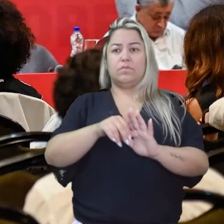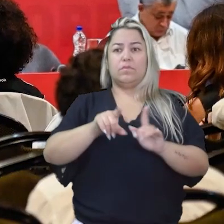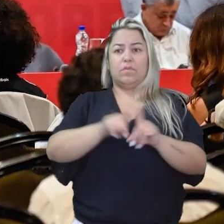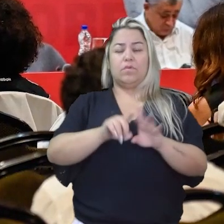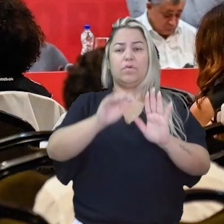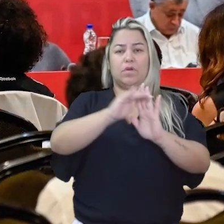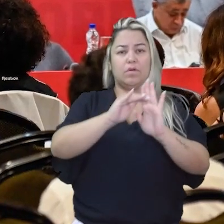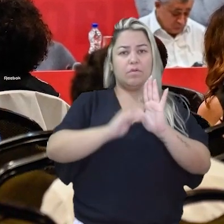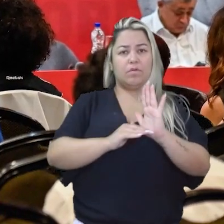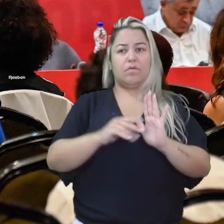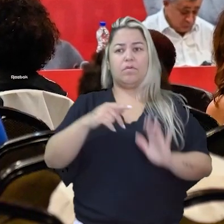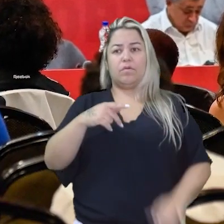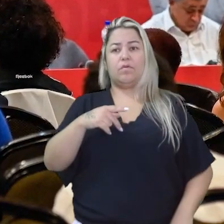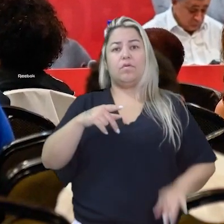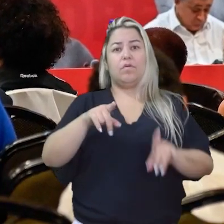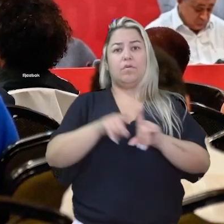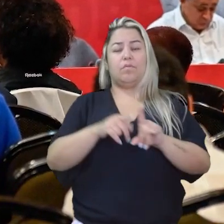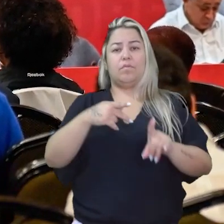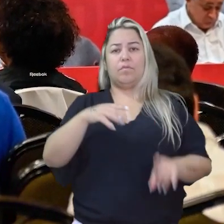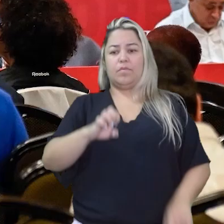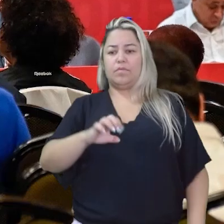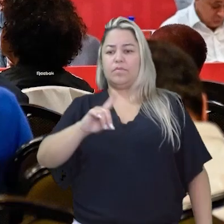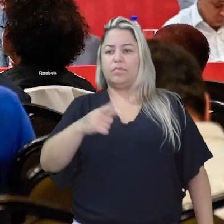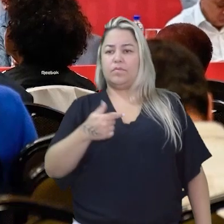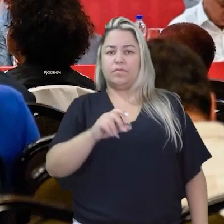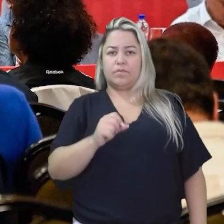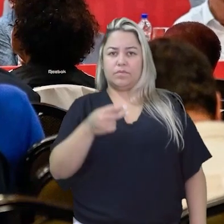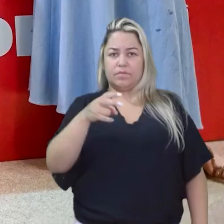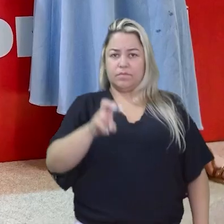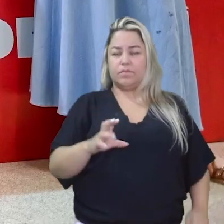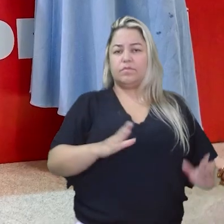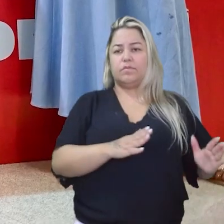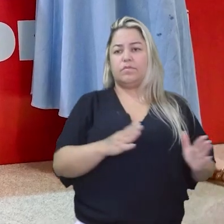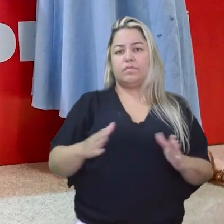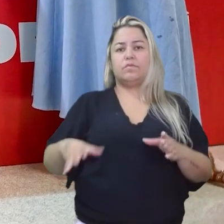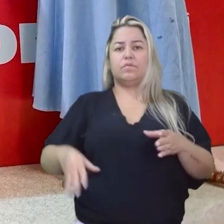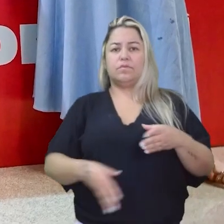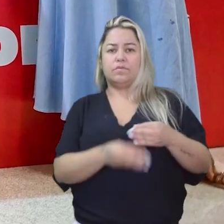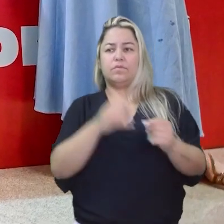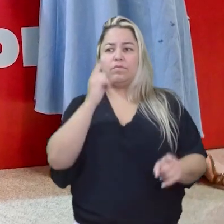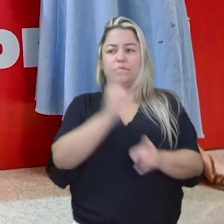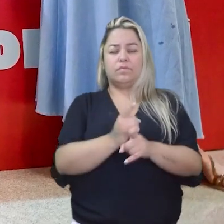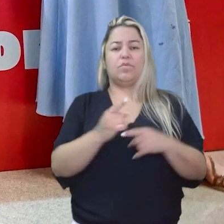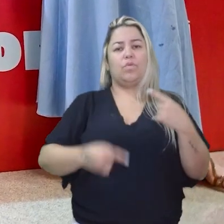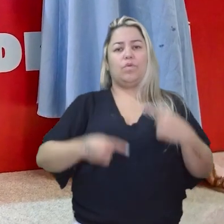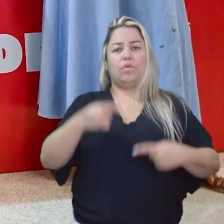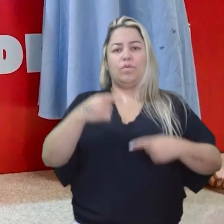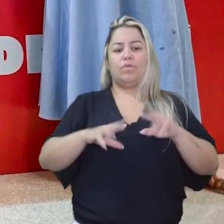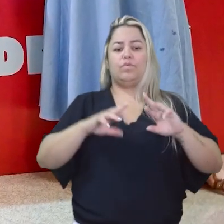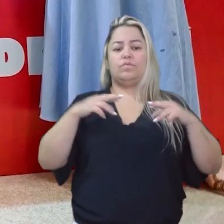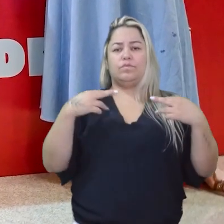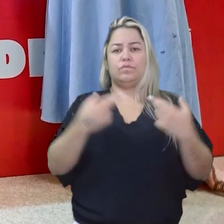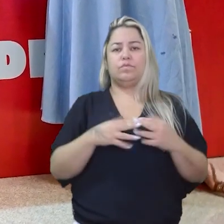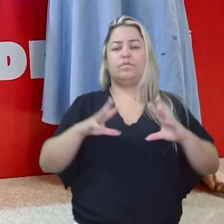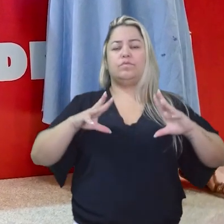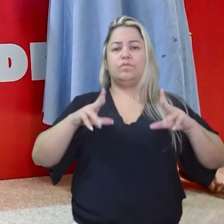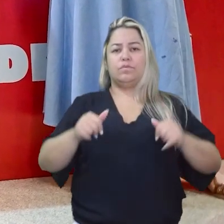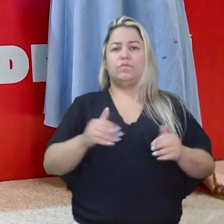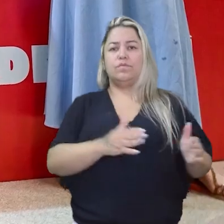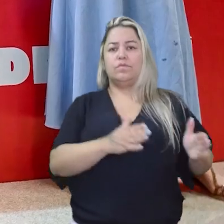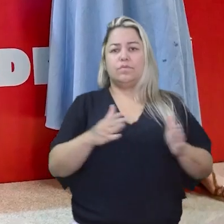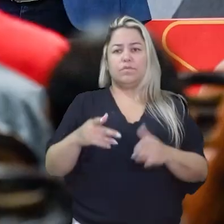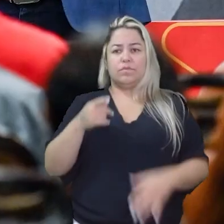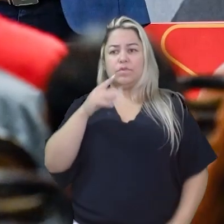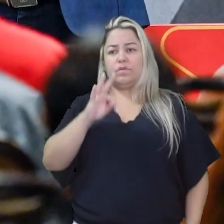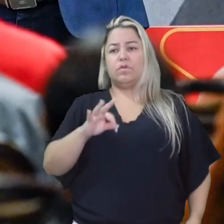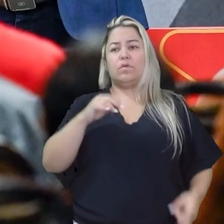e diretrizes para o PED 2025. Todo o processo, que incluirá encontros, debates, reuniões em todas as instâncias do